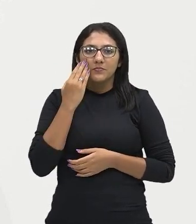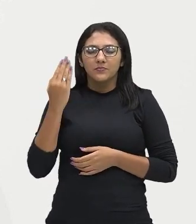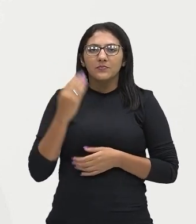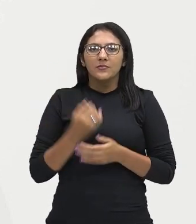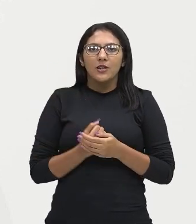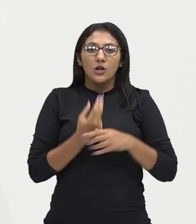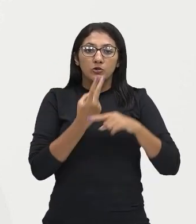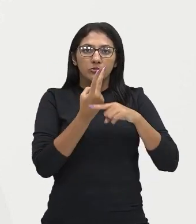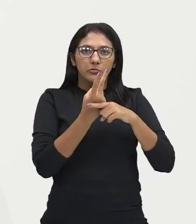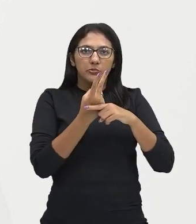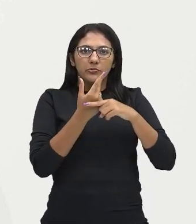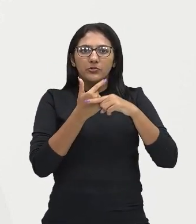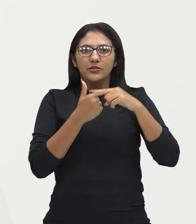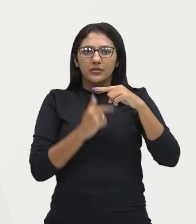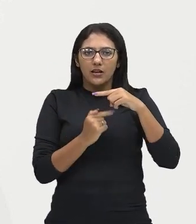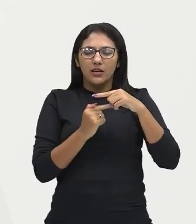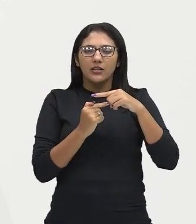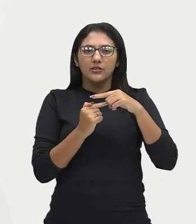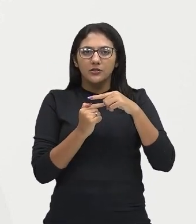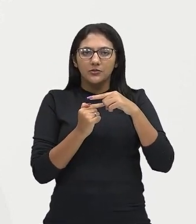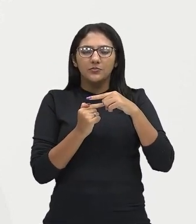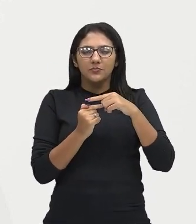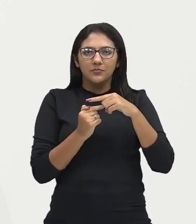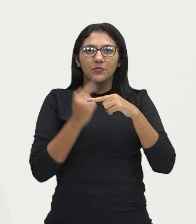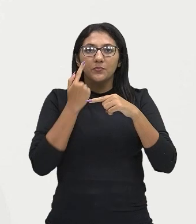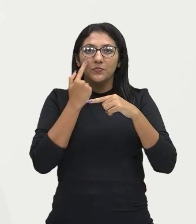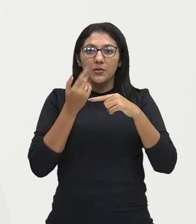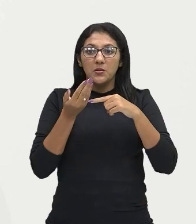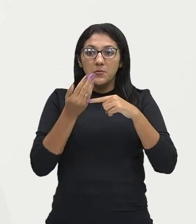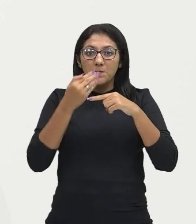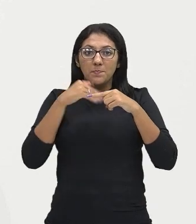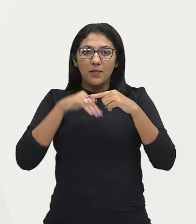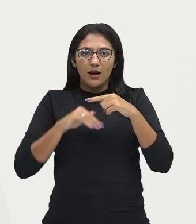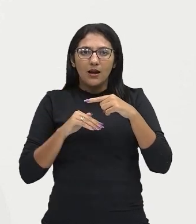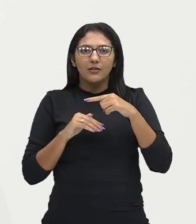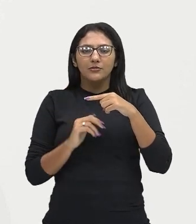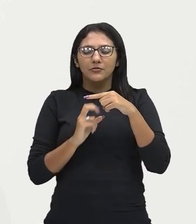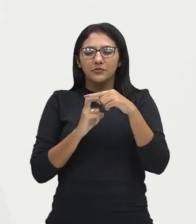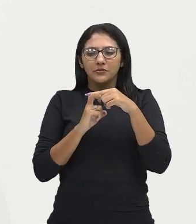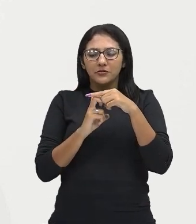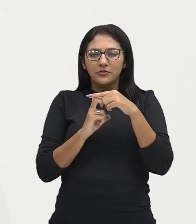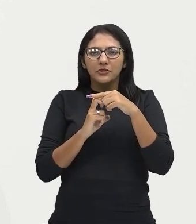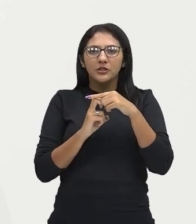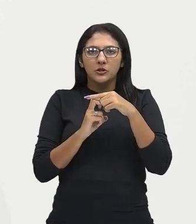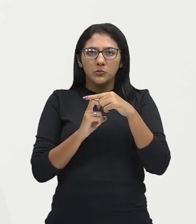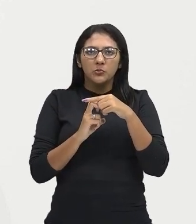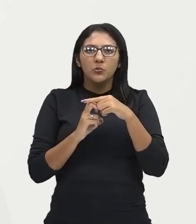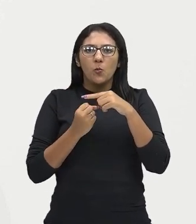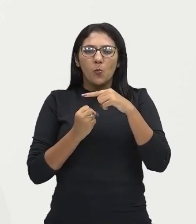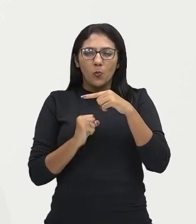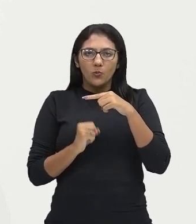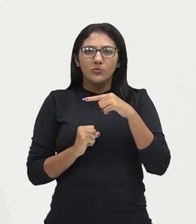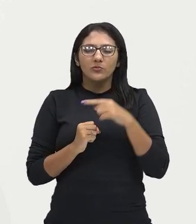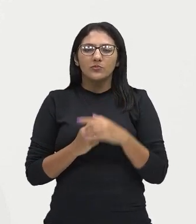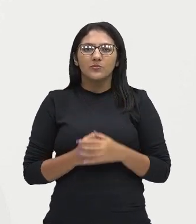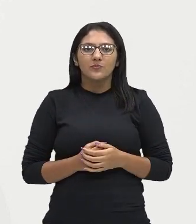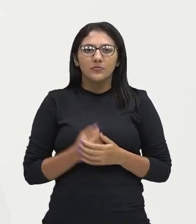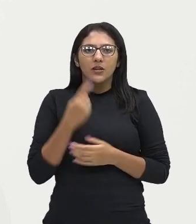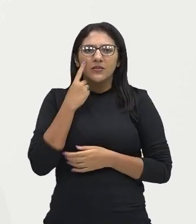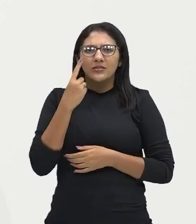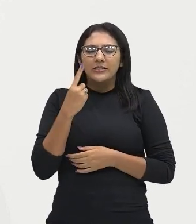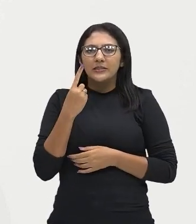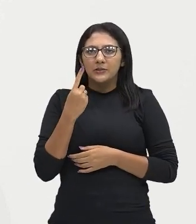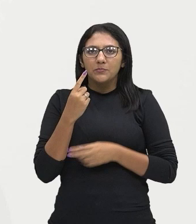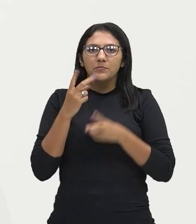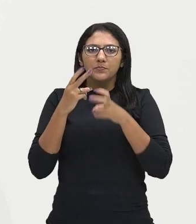numerador é 2 sobre 7, tá legal? E o denominador é 5 sobre 8. Quer dizer que ela está